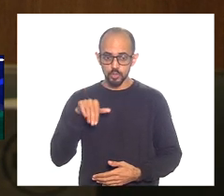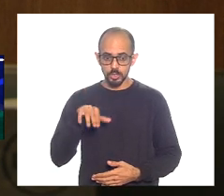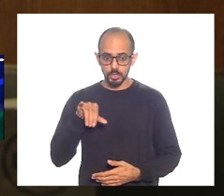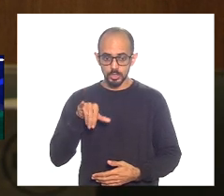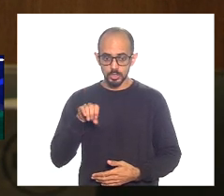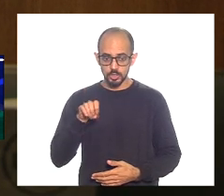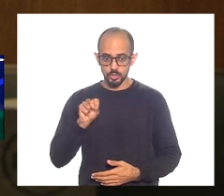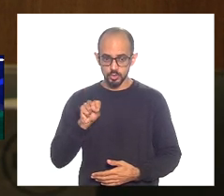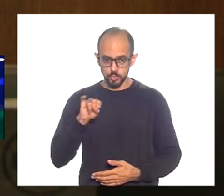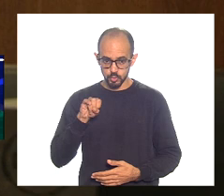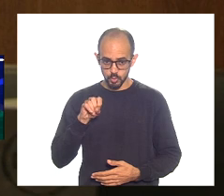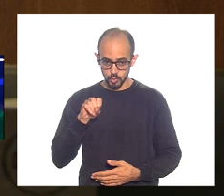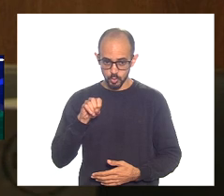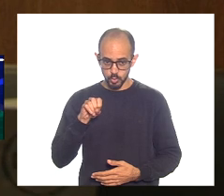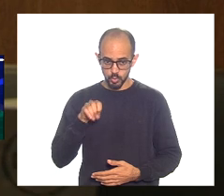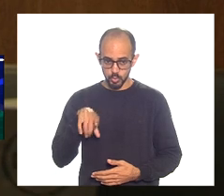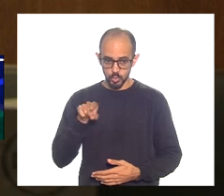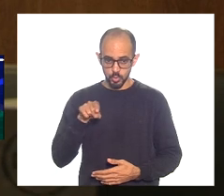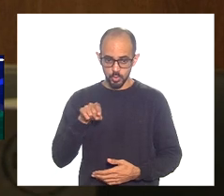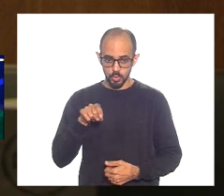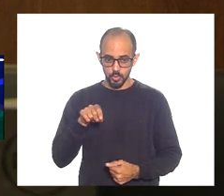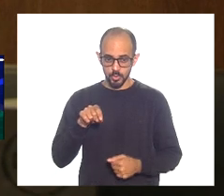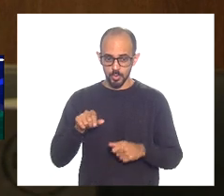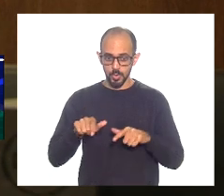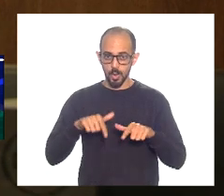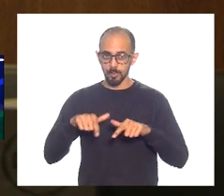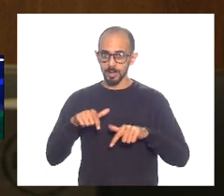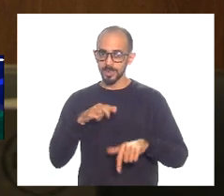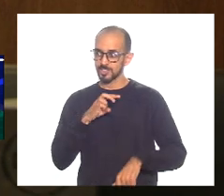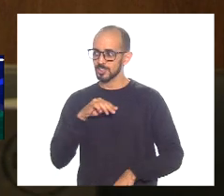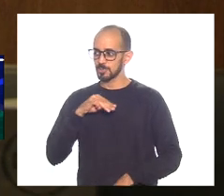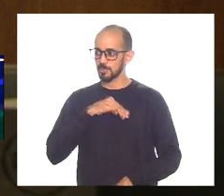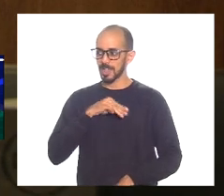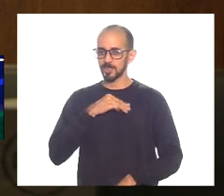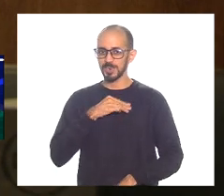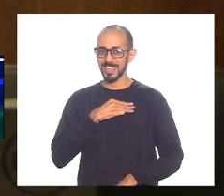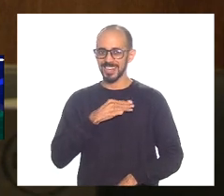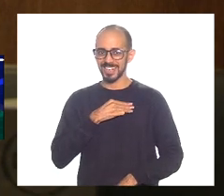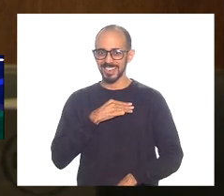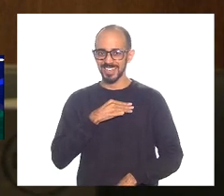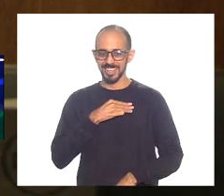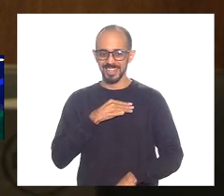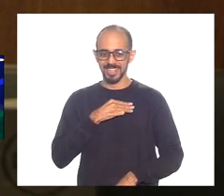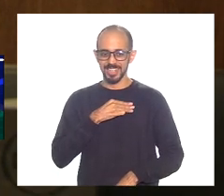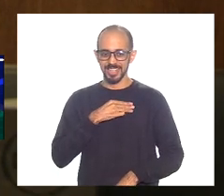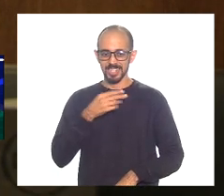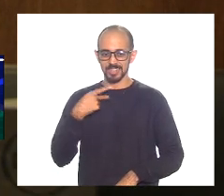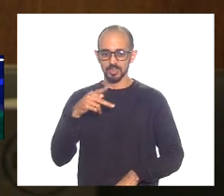Dionísio, imperador de Madureira, parecer pela Comissão de Transportes.